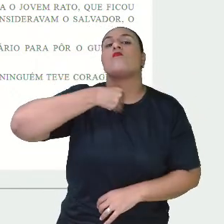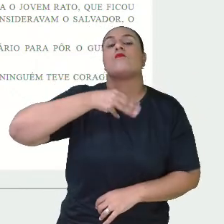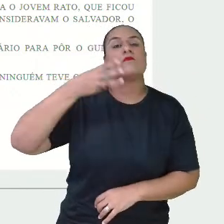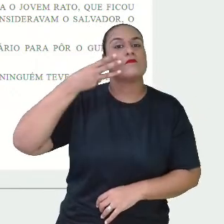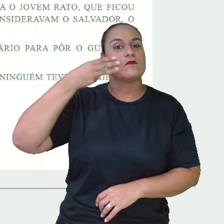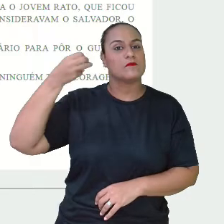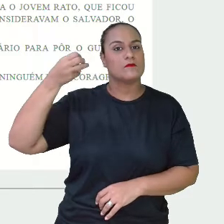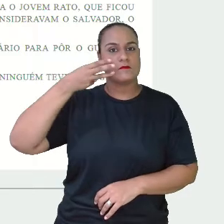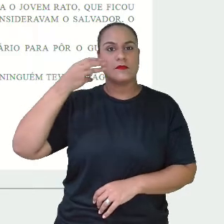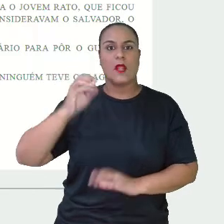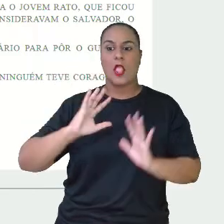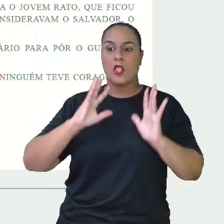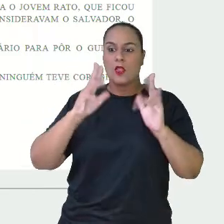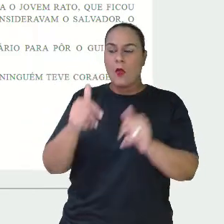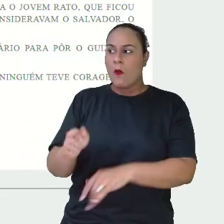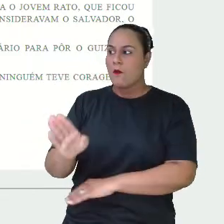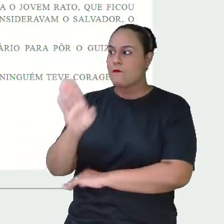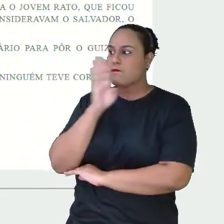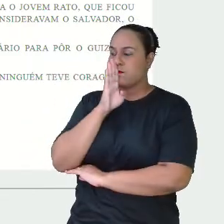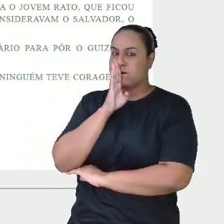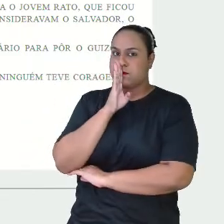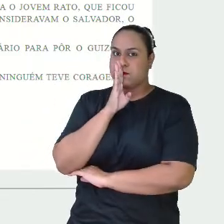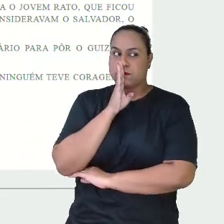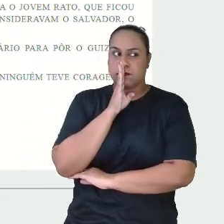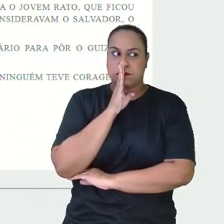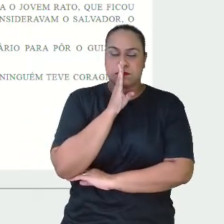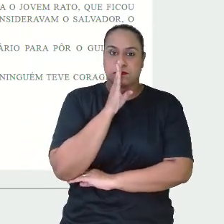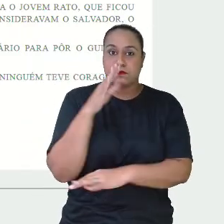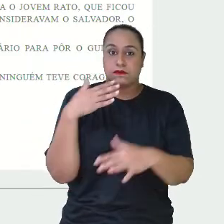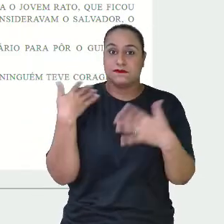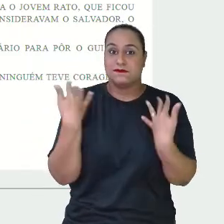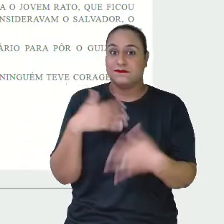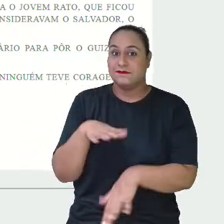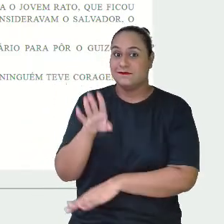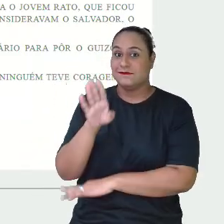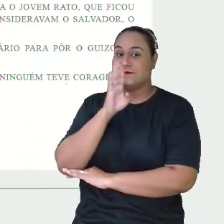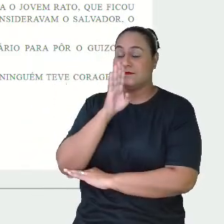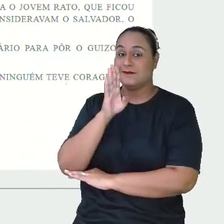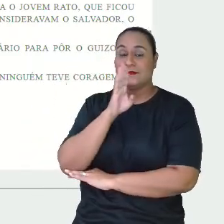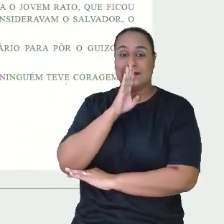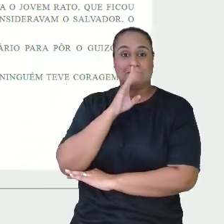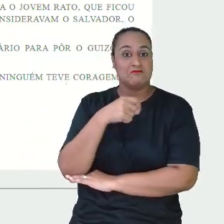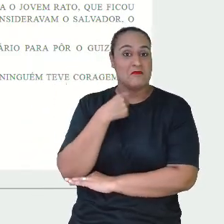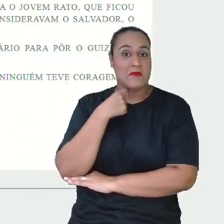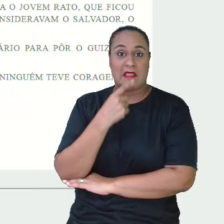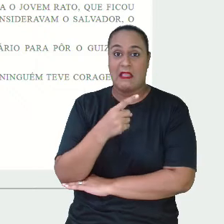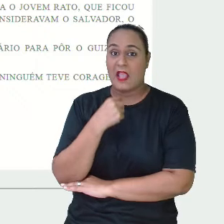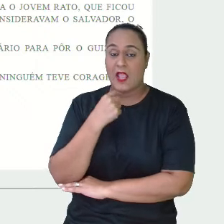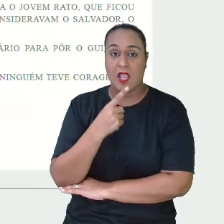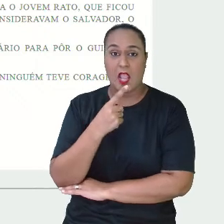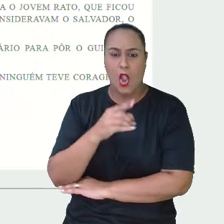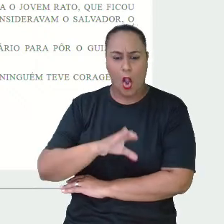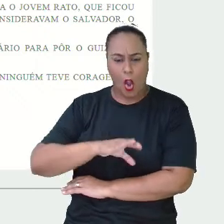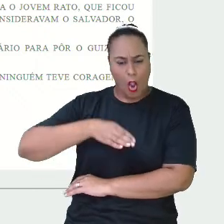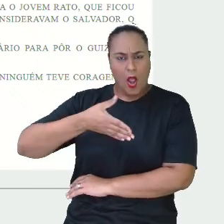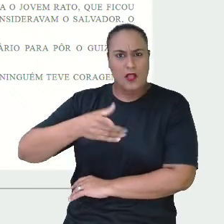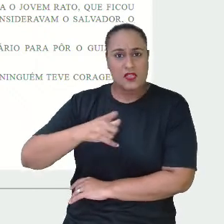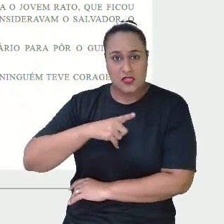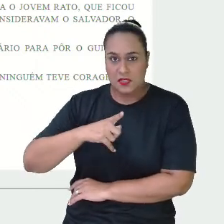O silêncio foi total na plateia. Ninguém teve coragem de se pronunciar.